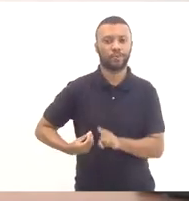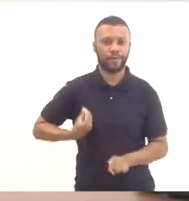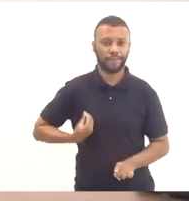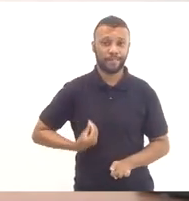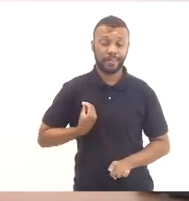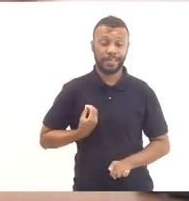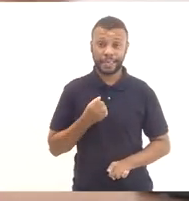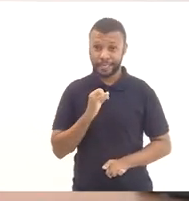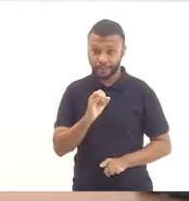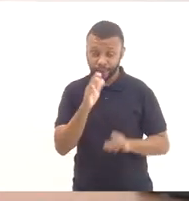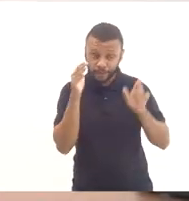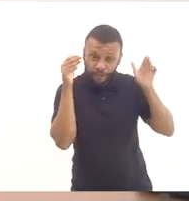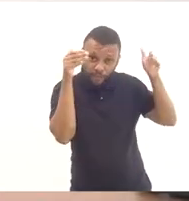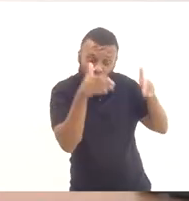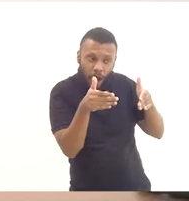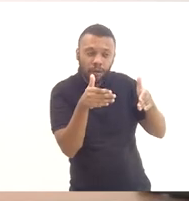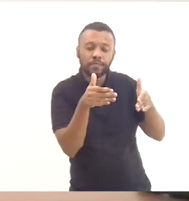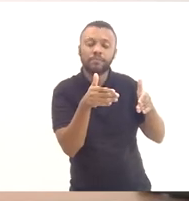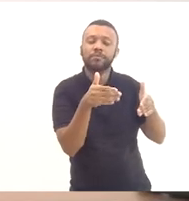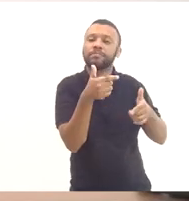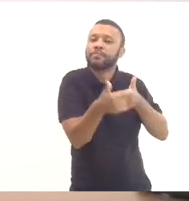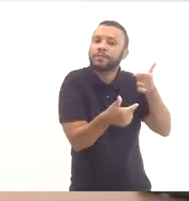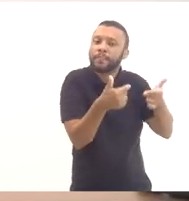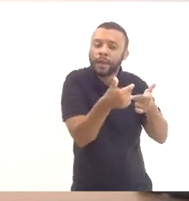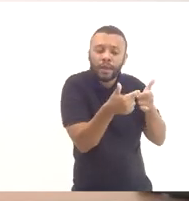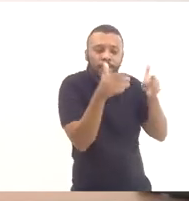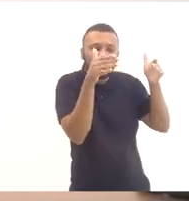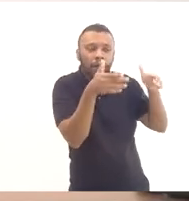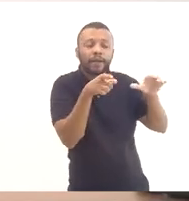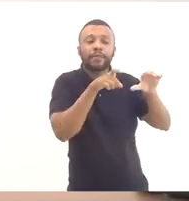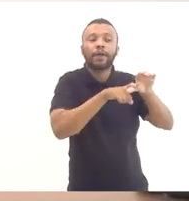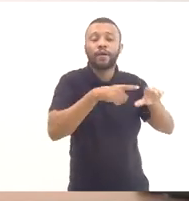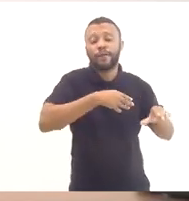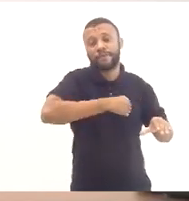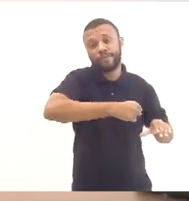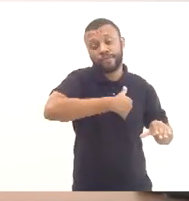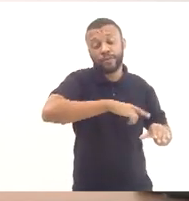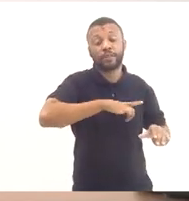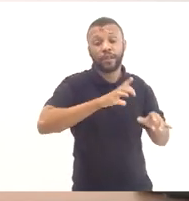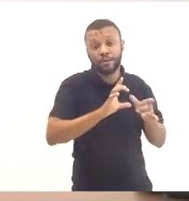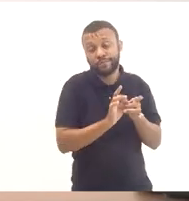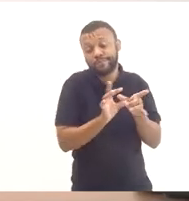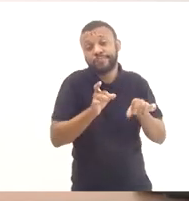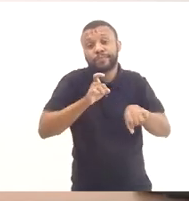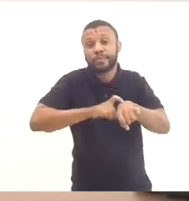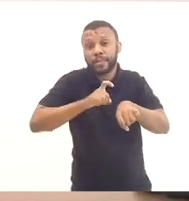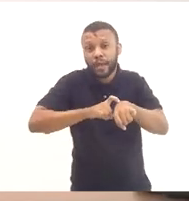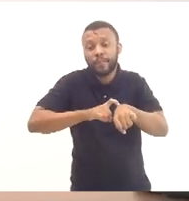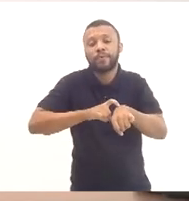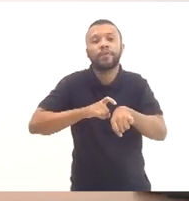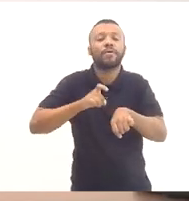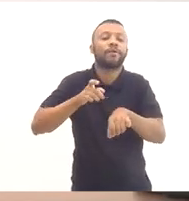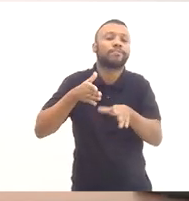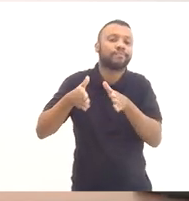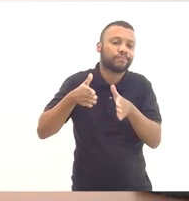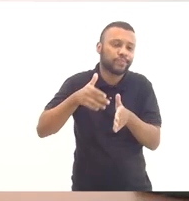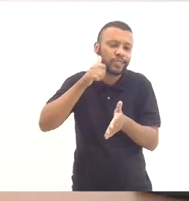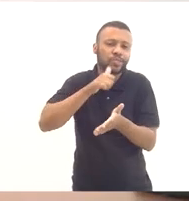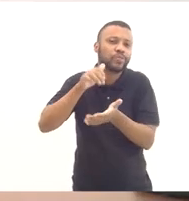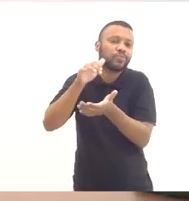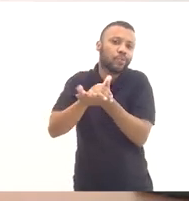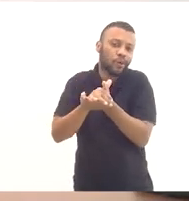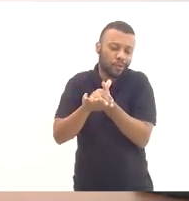exclusivamente para o seu filho eu também sou uma mãe que me permito viver momentos de mulher né a de esposa porque eu sou